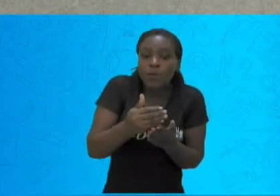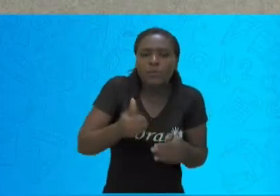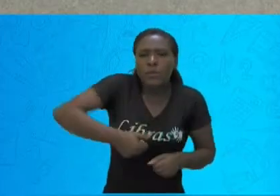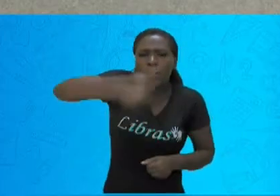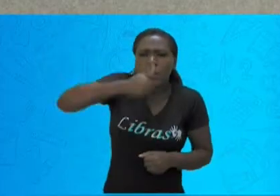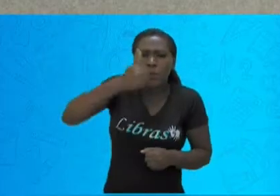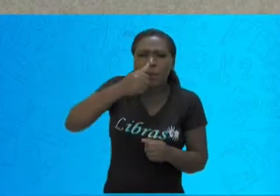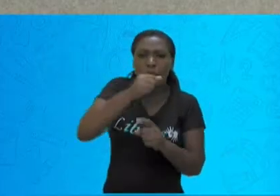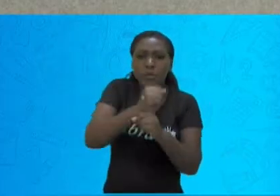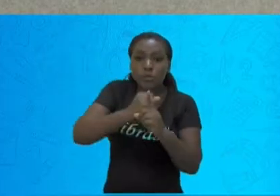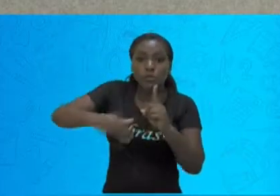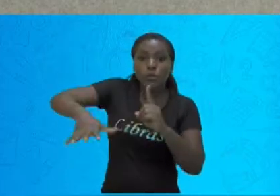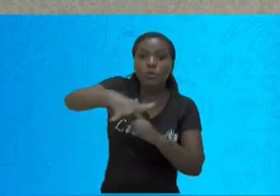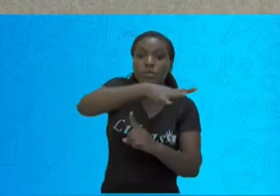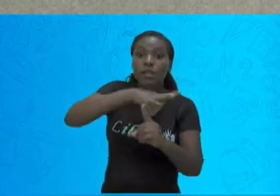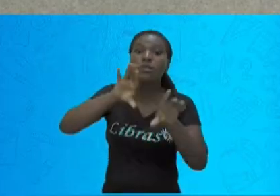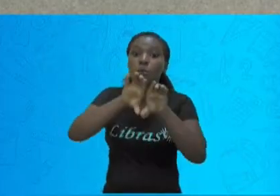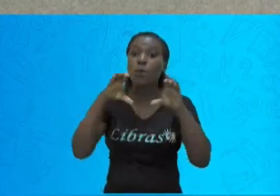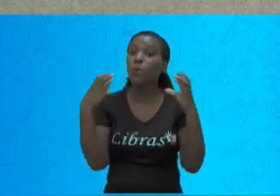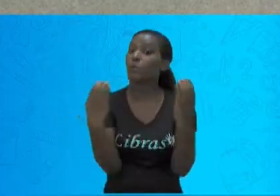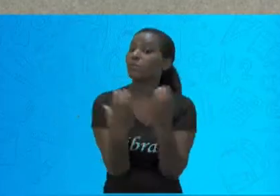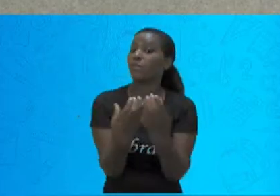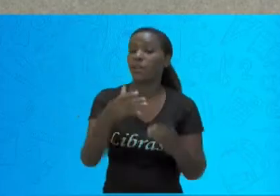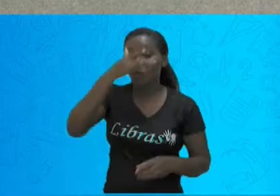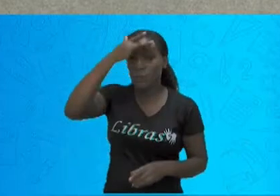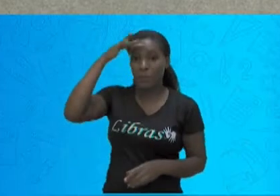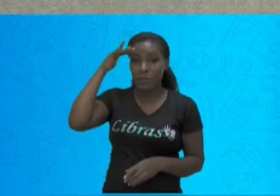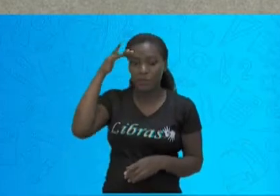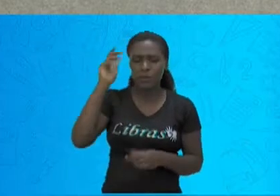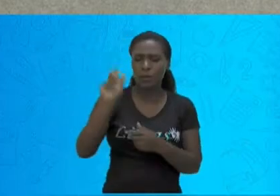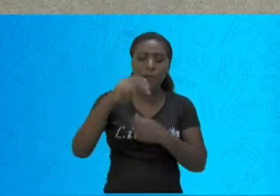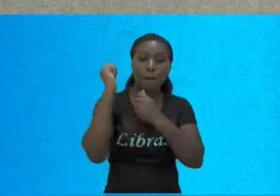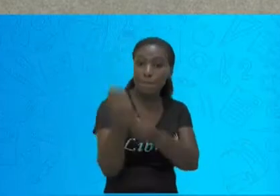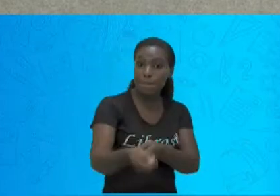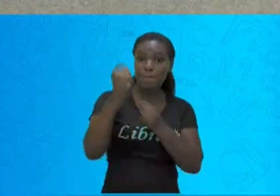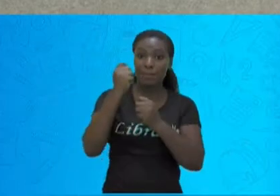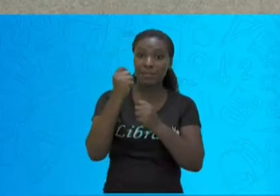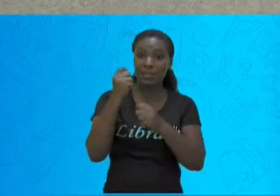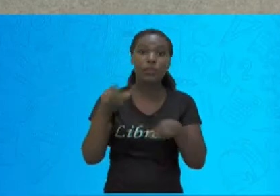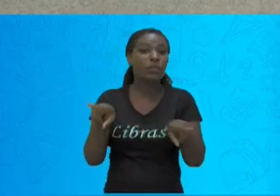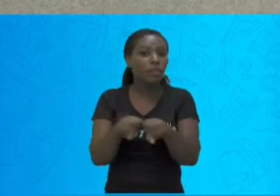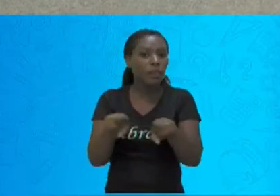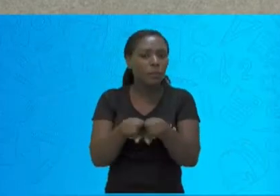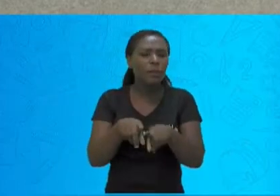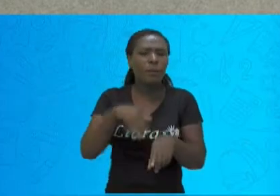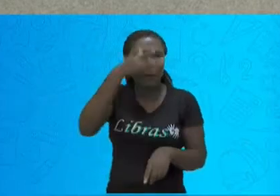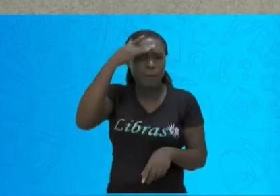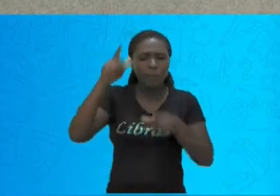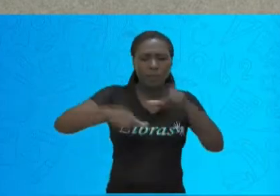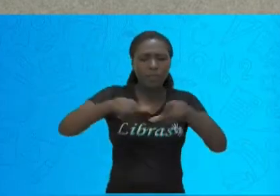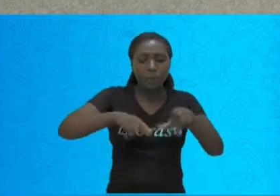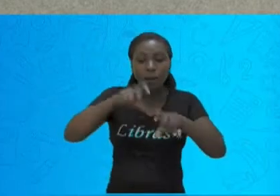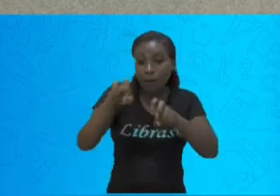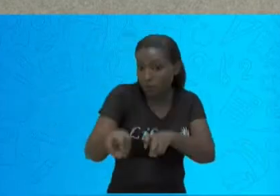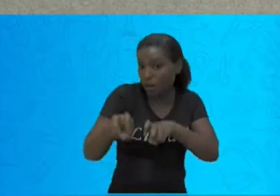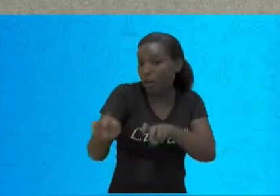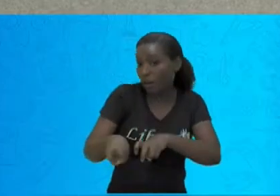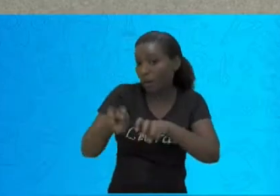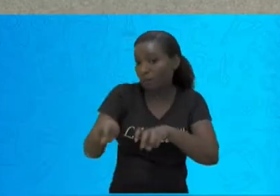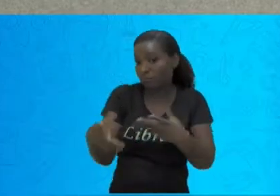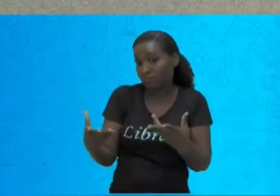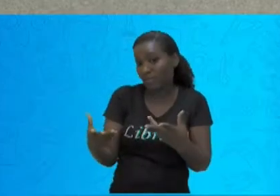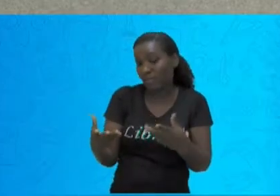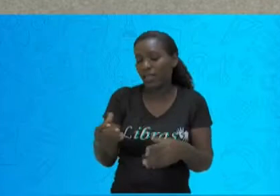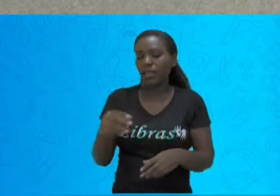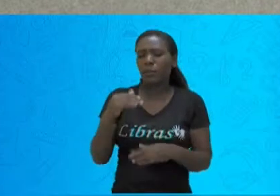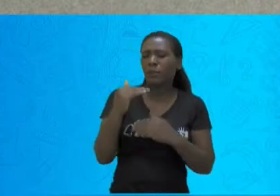de pescadores. Aos poucos, essas comunidades foram se tornando cada vez mais complexas